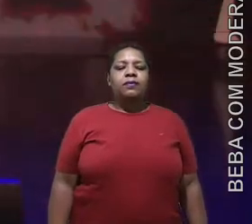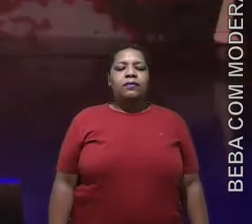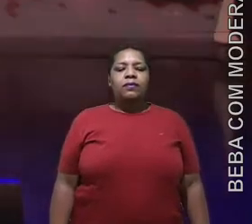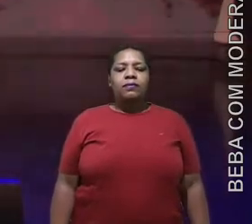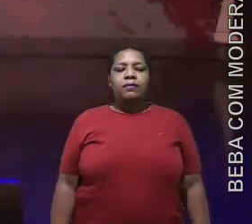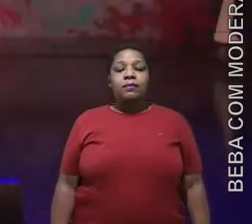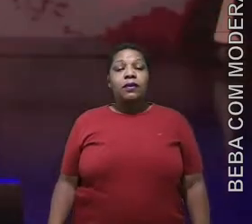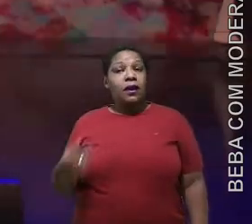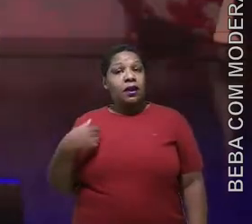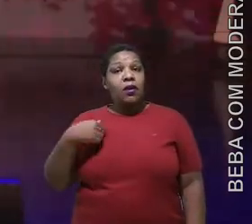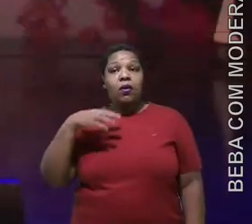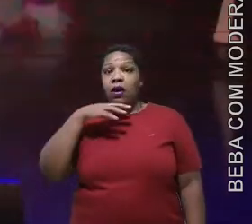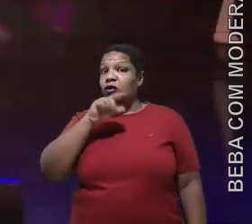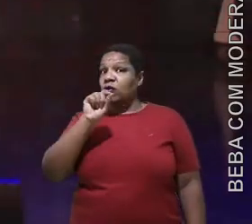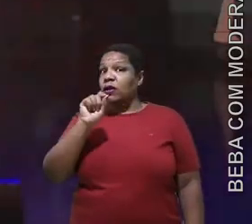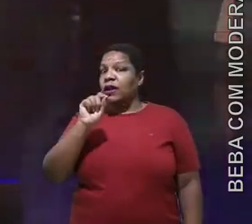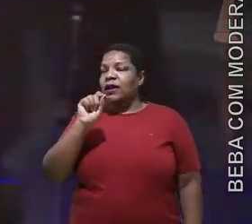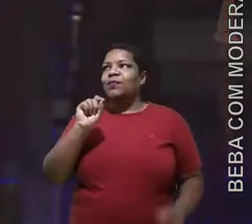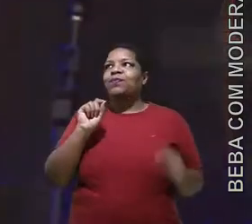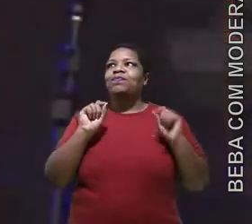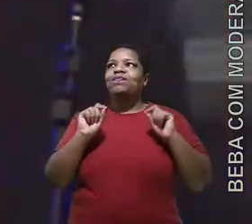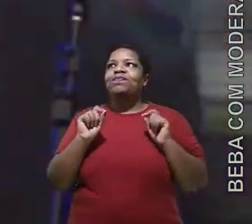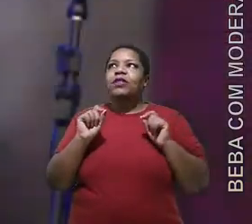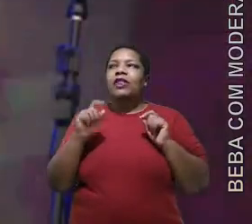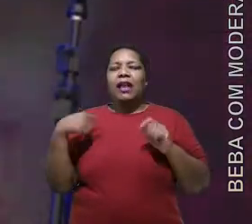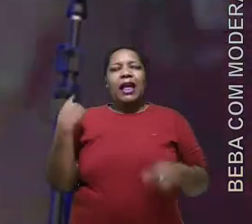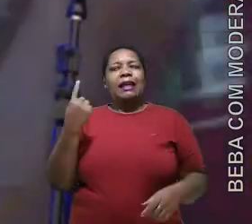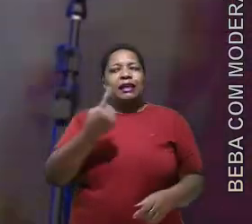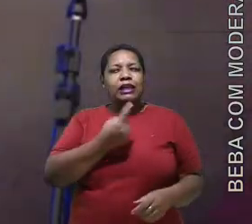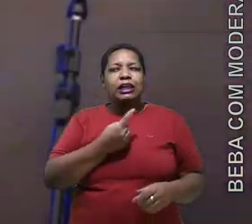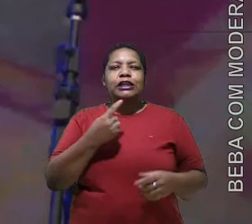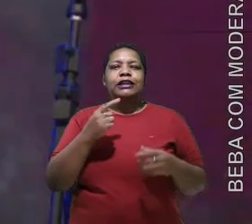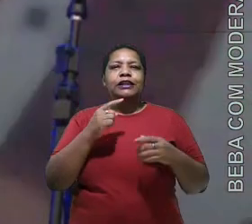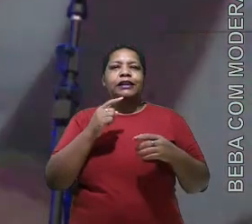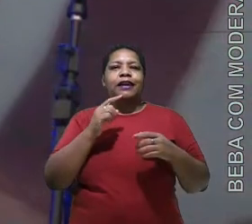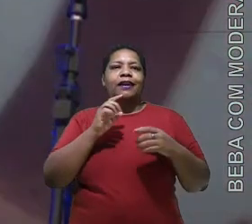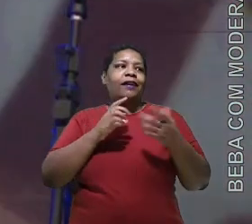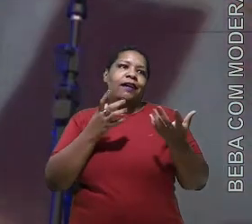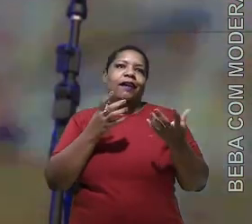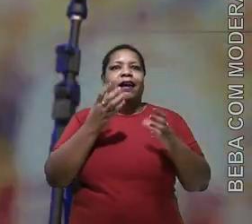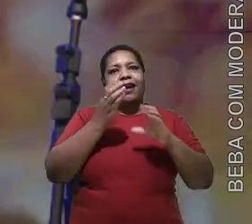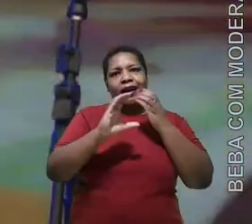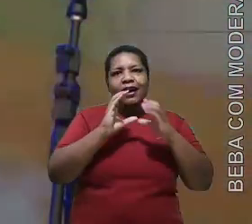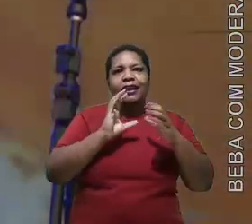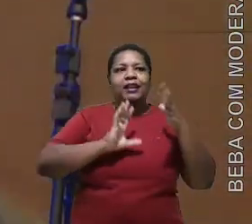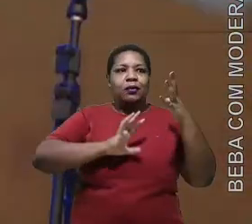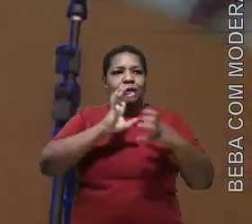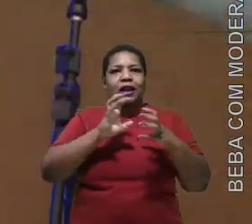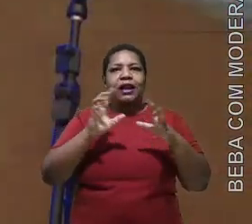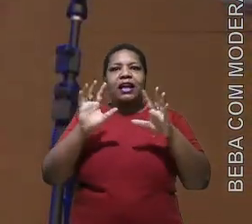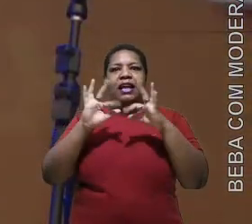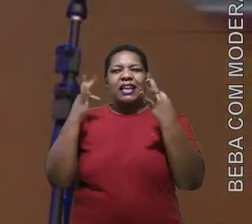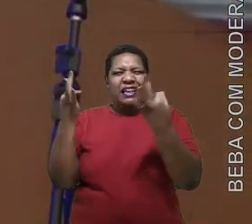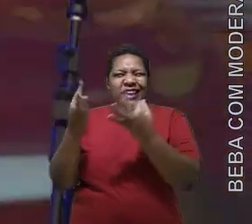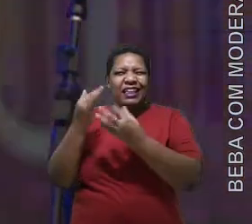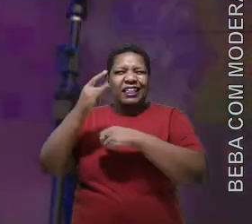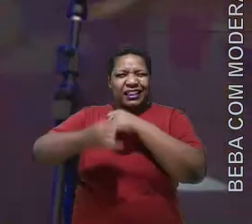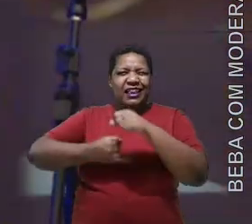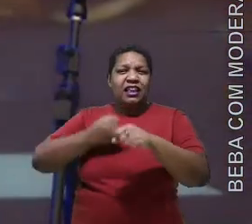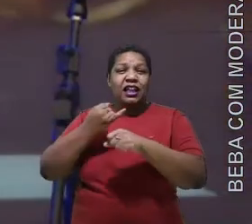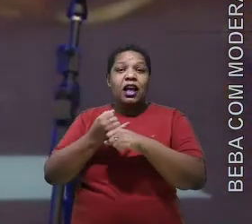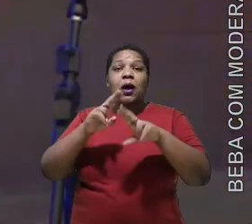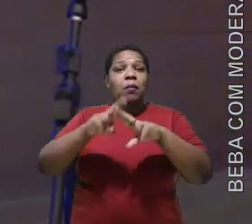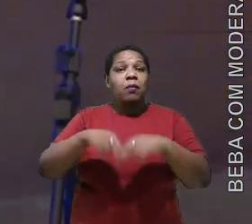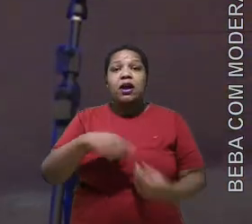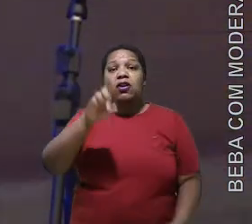e o negócio que a gente planta briga mas disse que mexe na no grupo da família só pelo